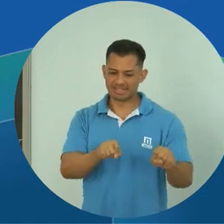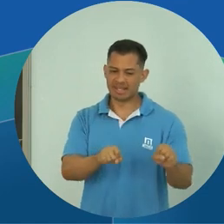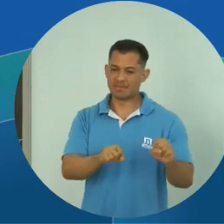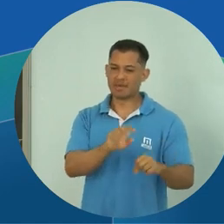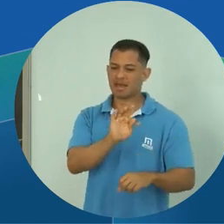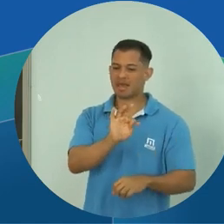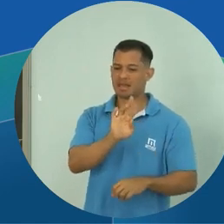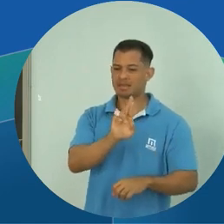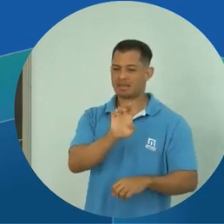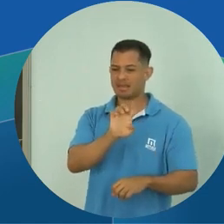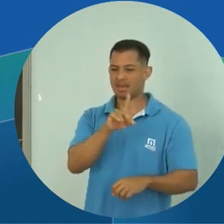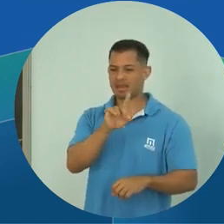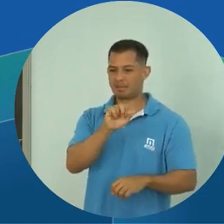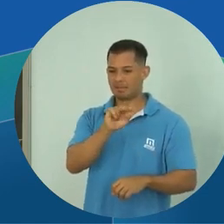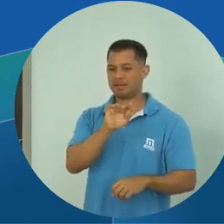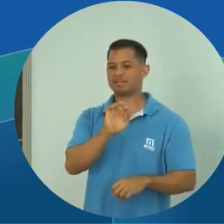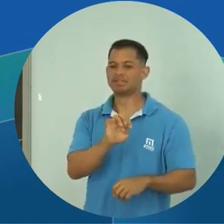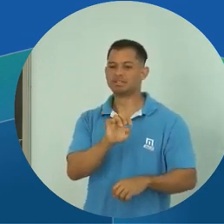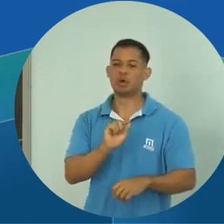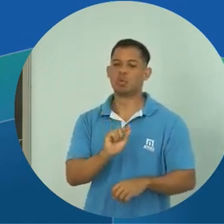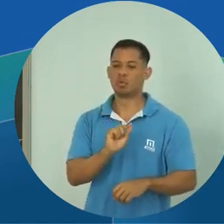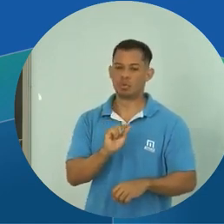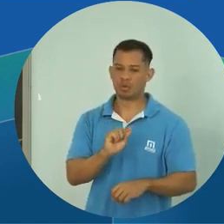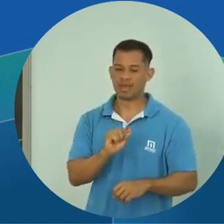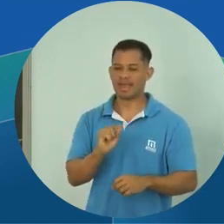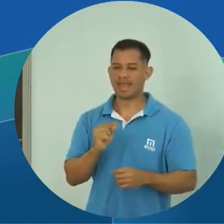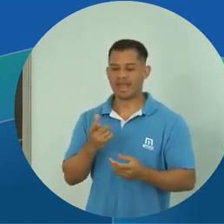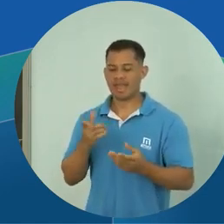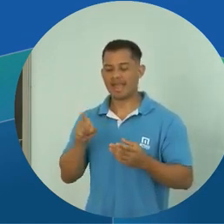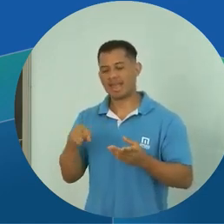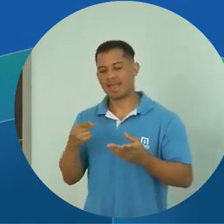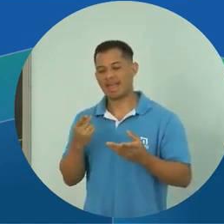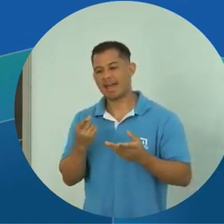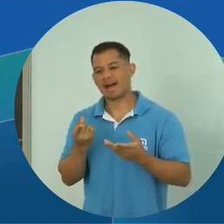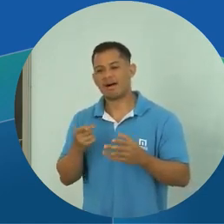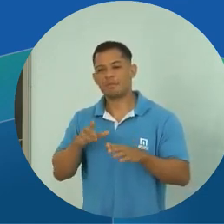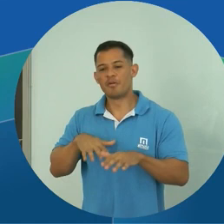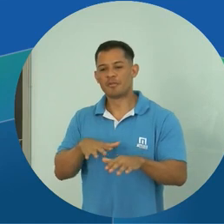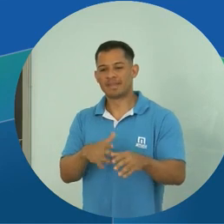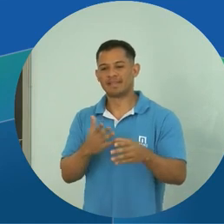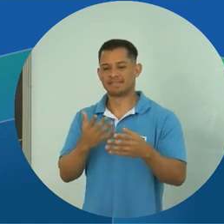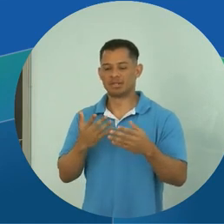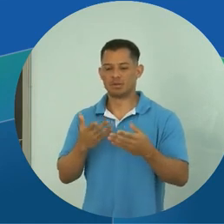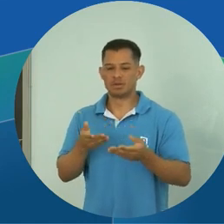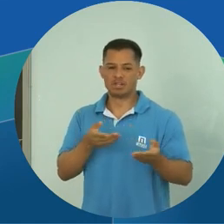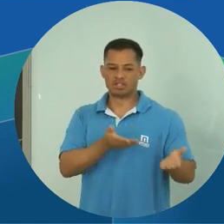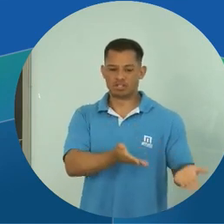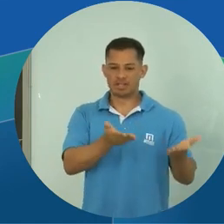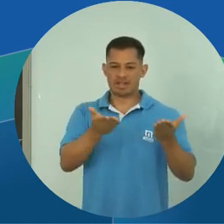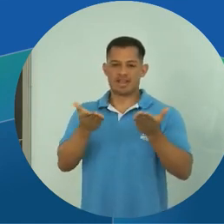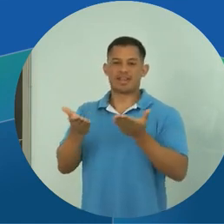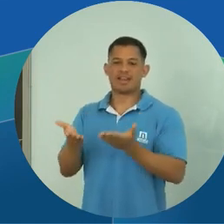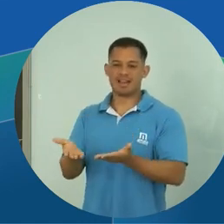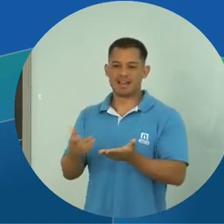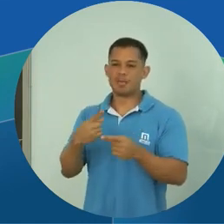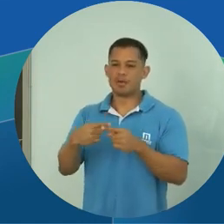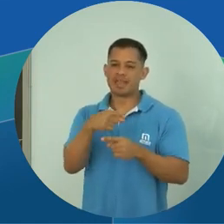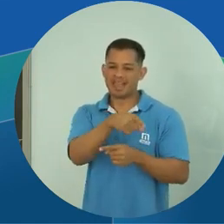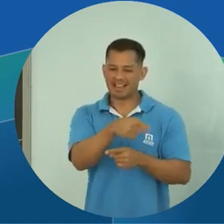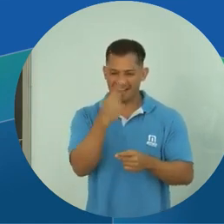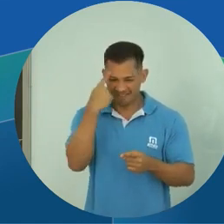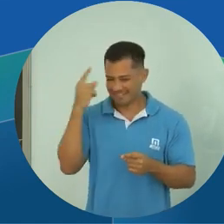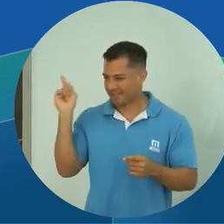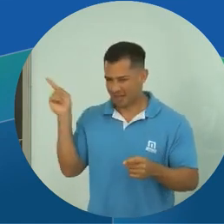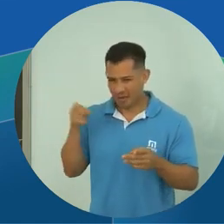é a movimentação de carga. Porque as formas têm que ser suspensas e isso tem que ser de uma forma mecanizada.